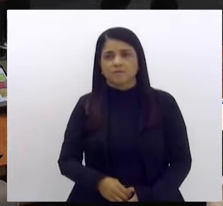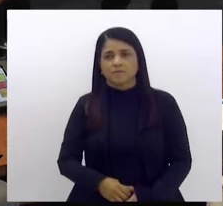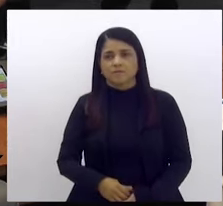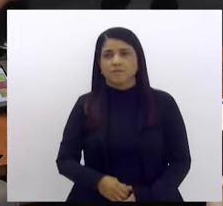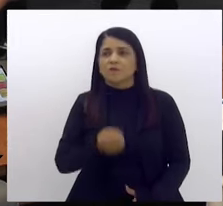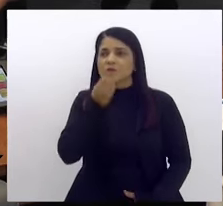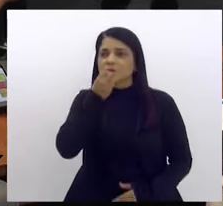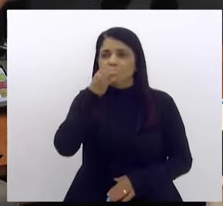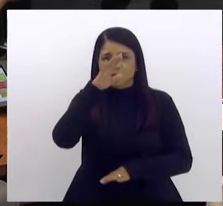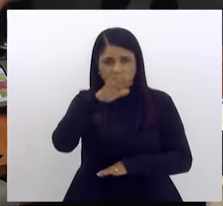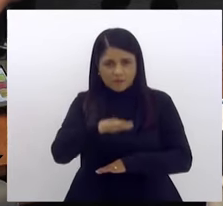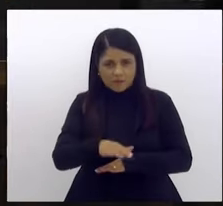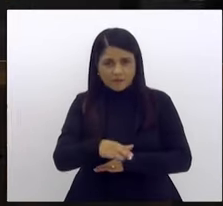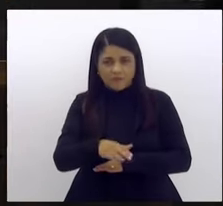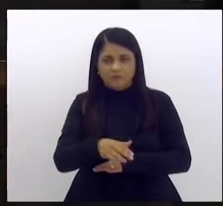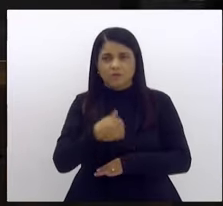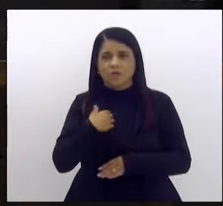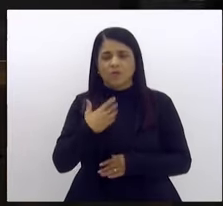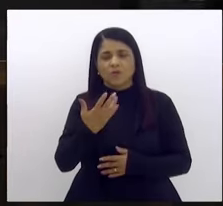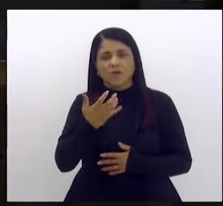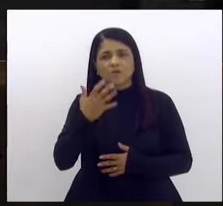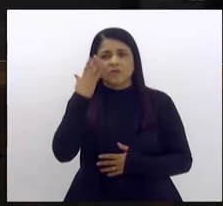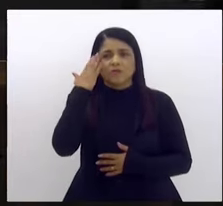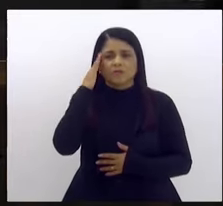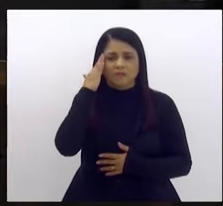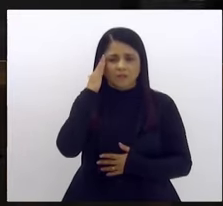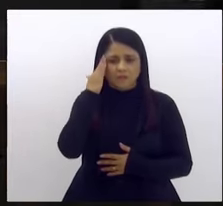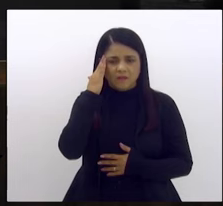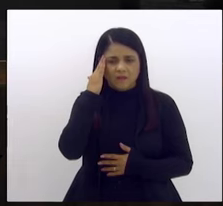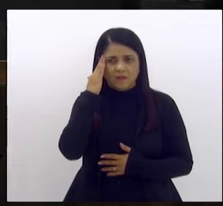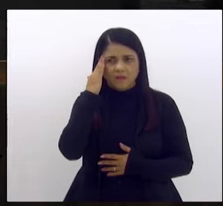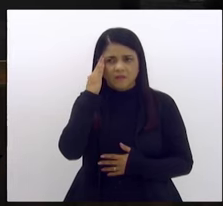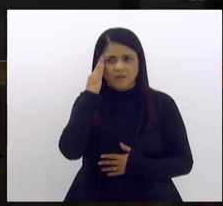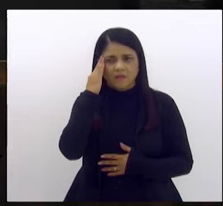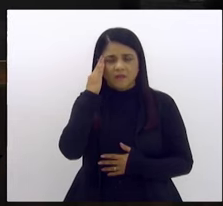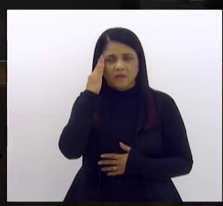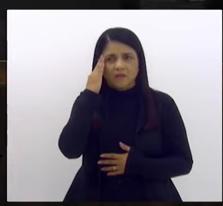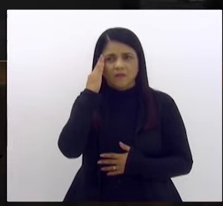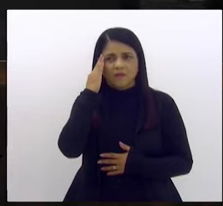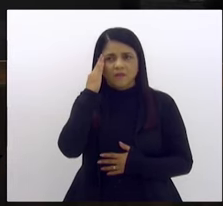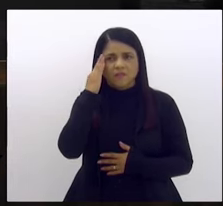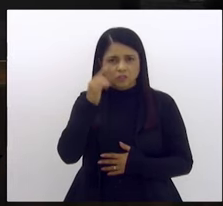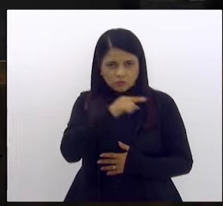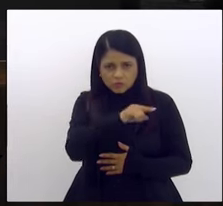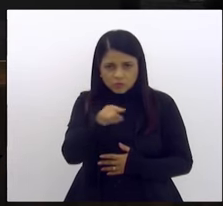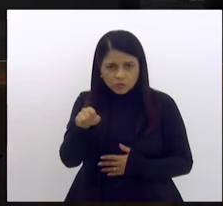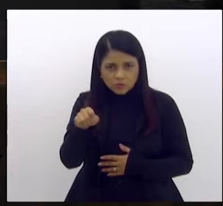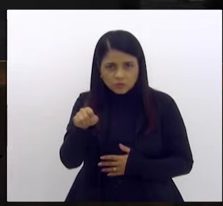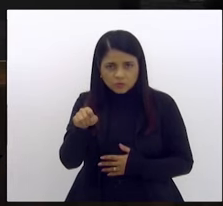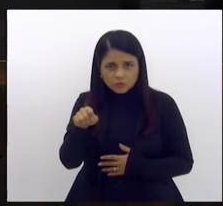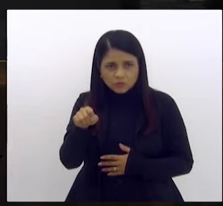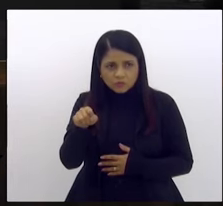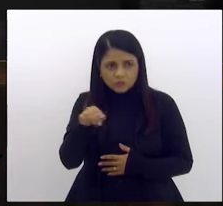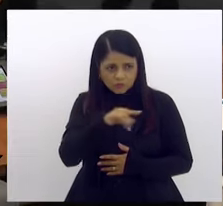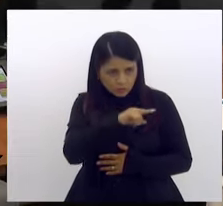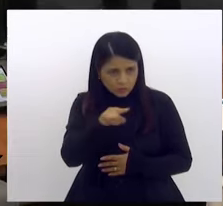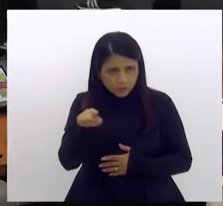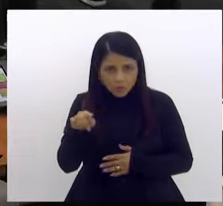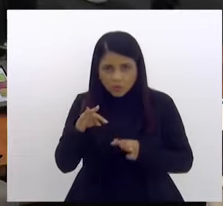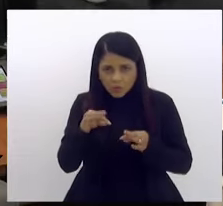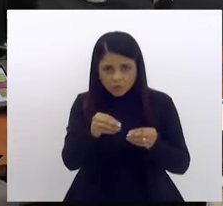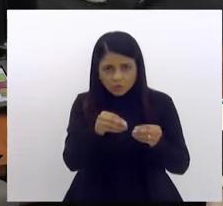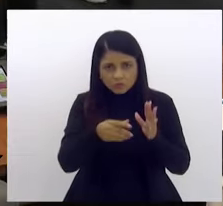Boa tarde. Então, só para eu entender, que eu estava falando com o deputado aqui ao pé do ouvido. Todo mundo está retirando, Luiz, sabe me informar? Eu